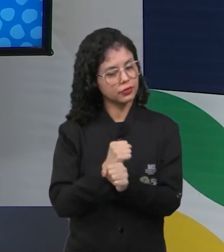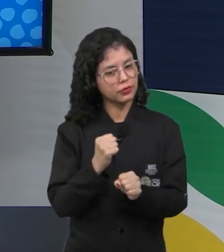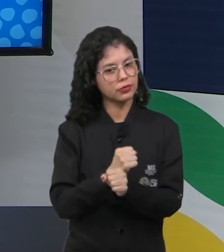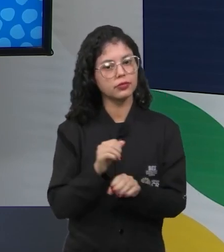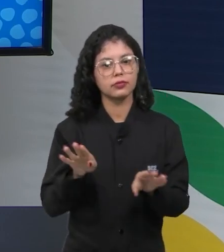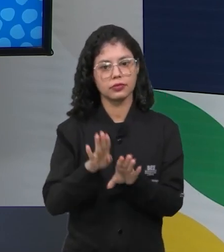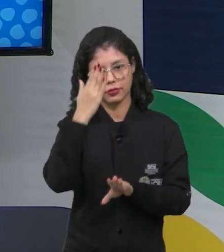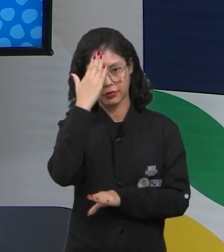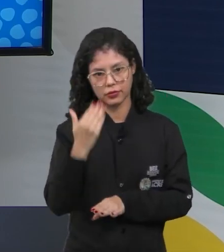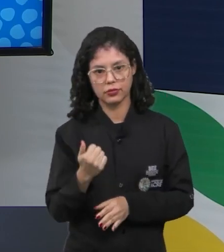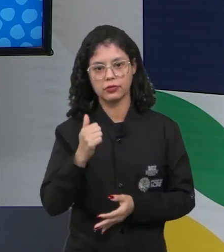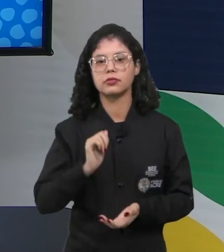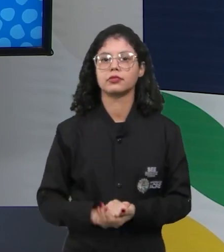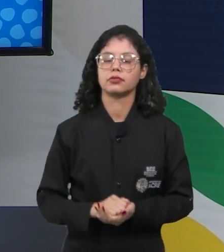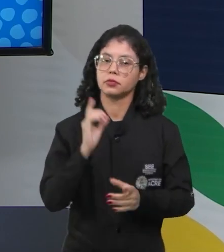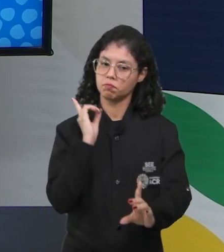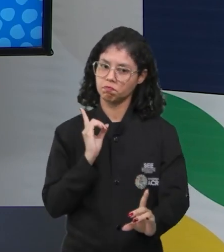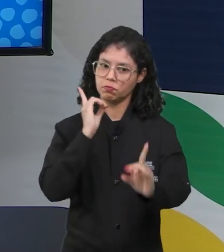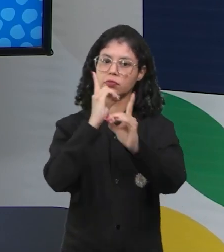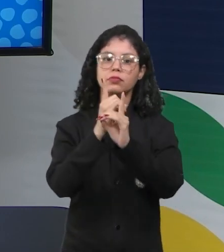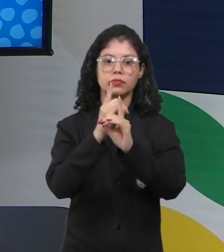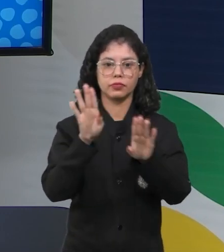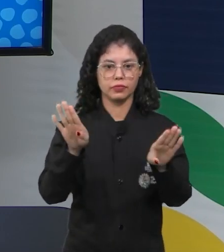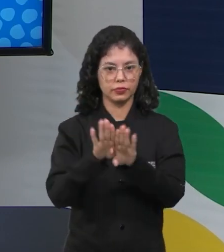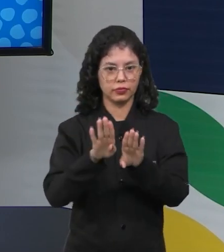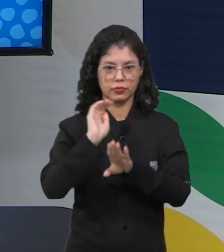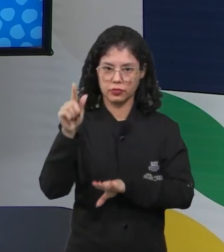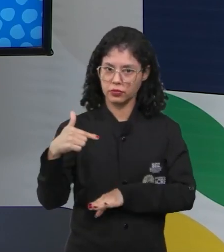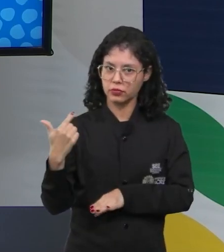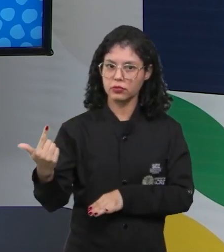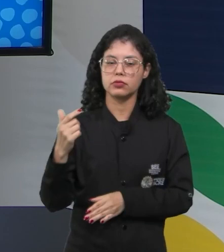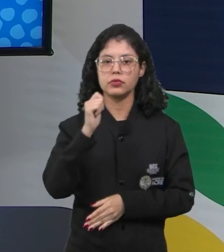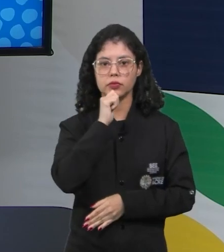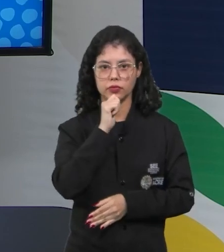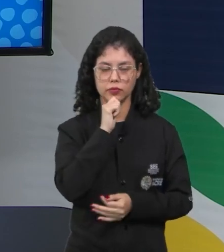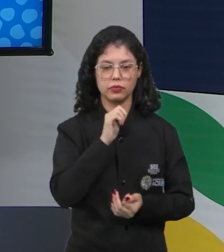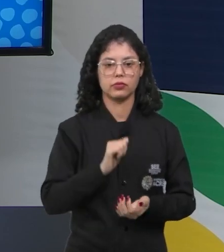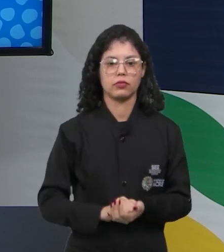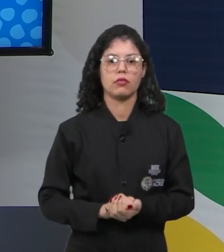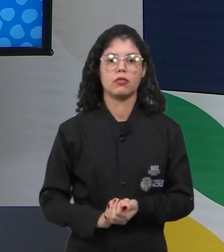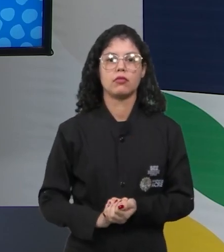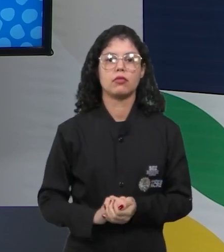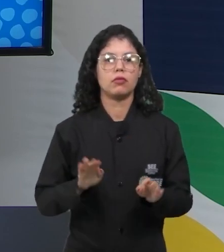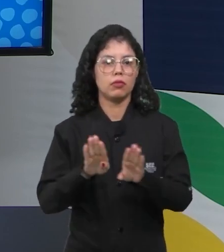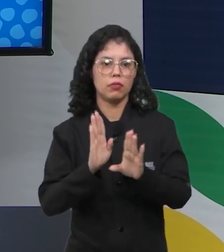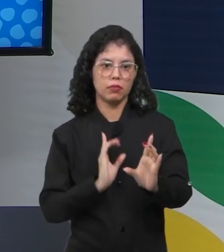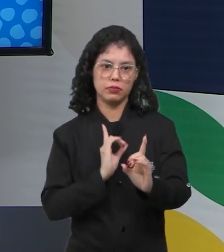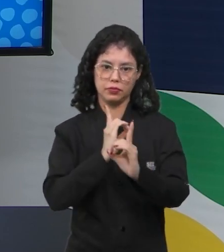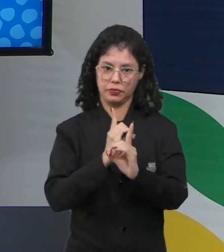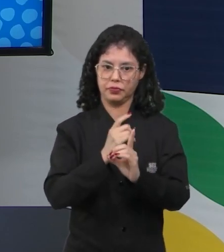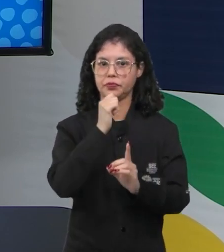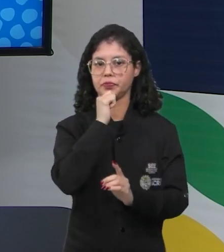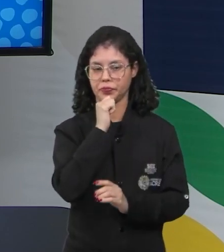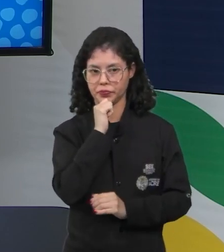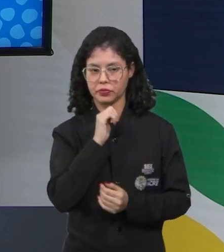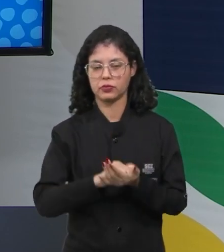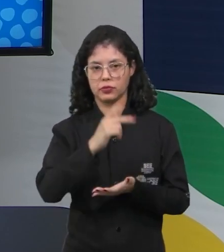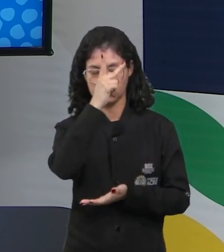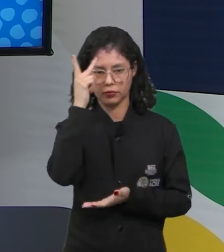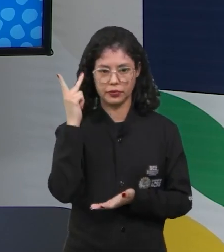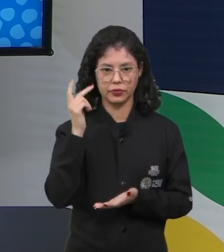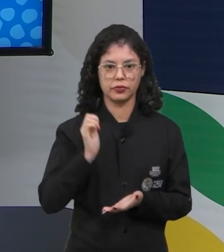esse saber. Então, uma descoberta levava a uma próxima descoberta, que levava a uma próxima descoberta, né, de pessoas ali